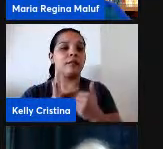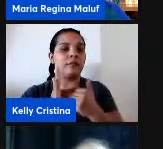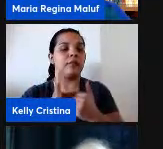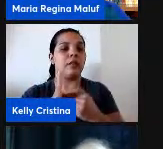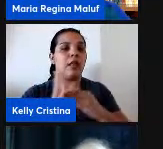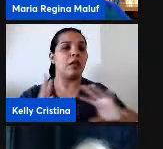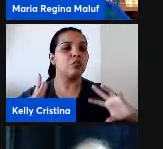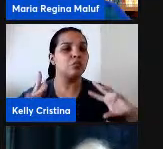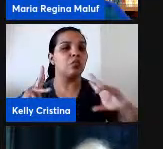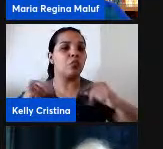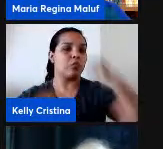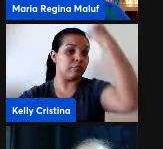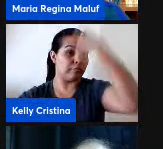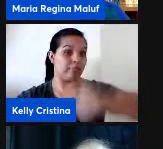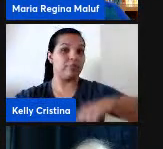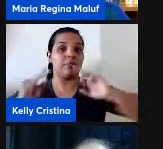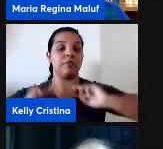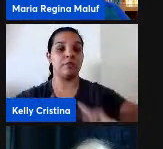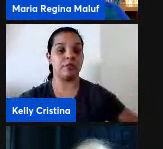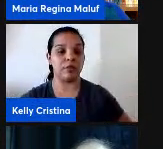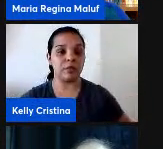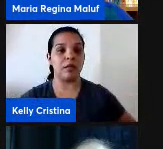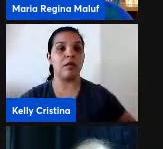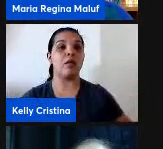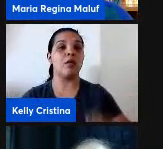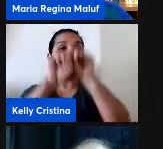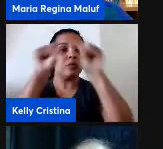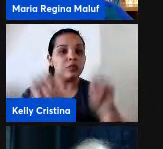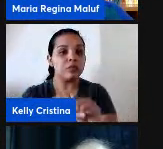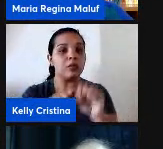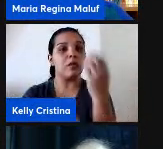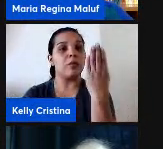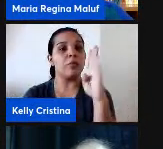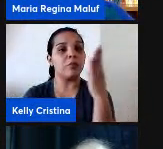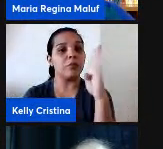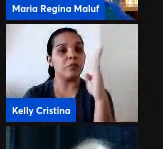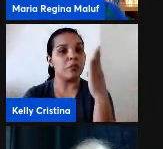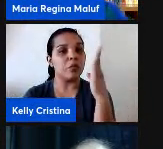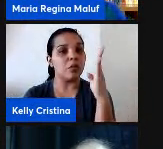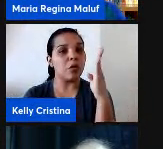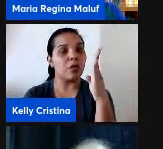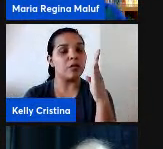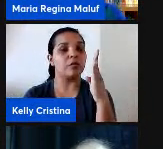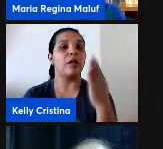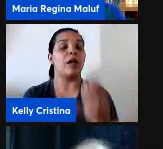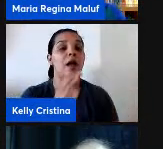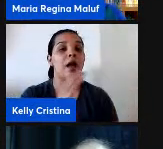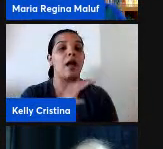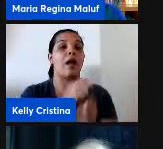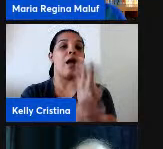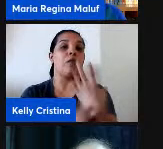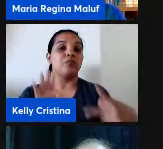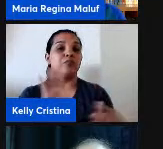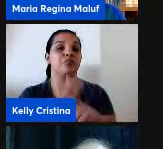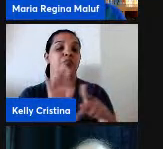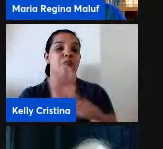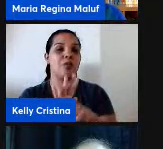os seres humanos, os sistemas biológicos, eles são sistemas autocriados, eles são